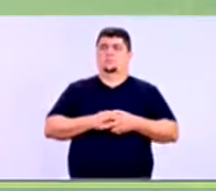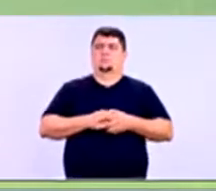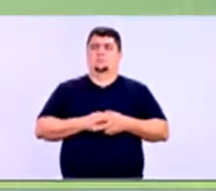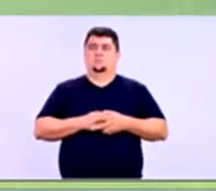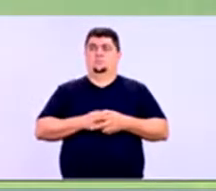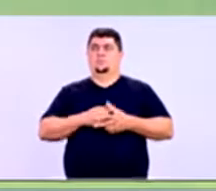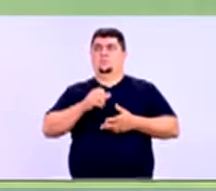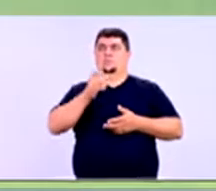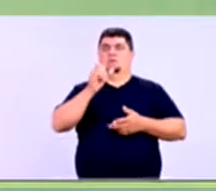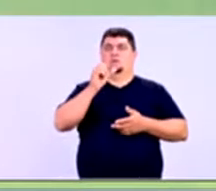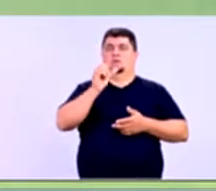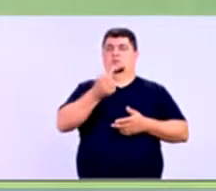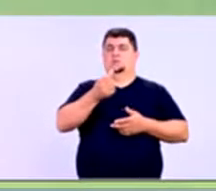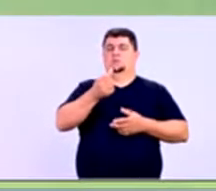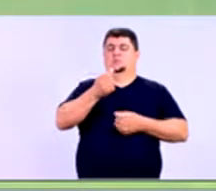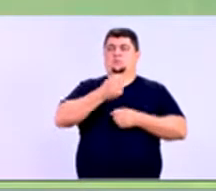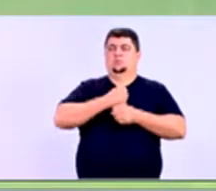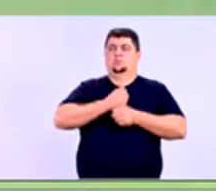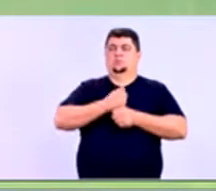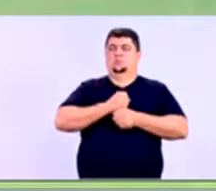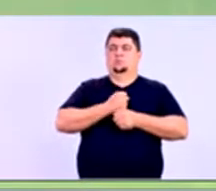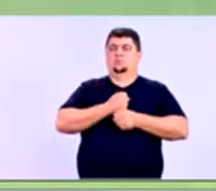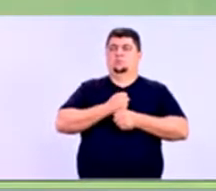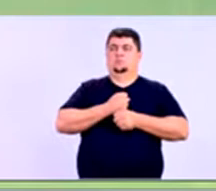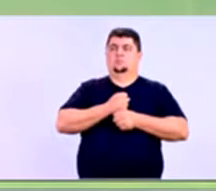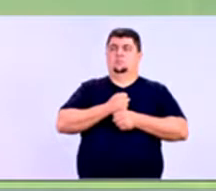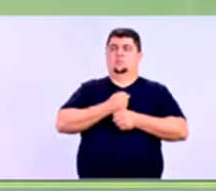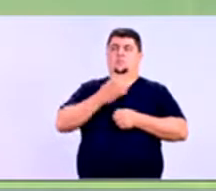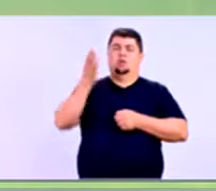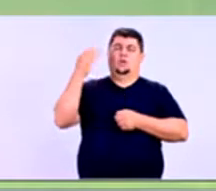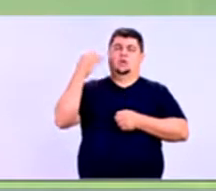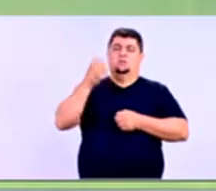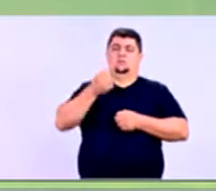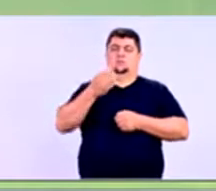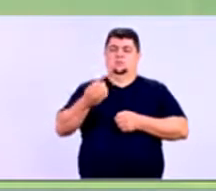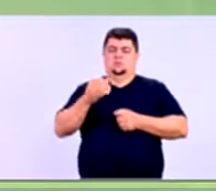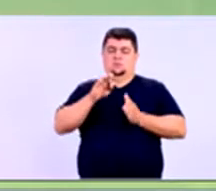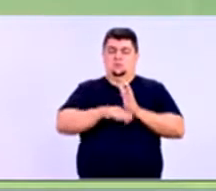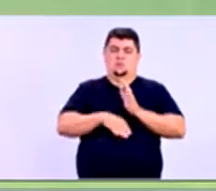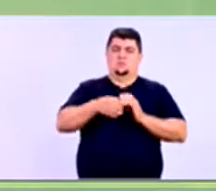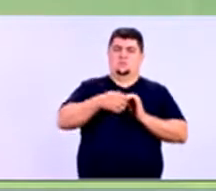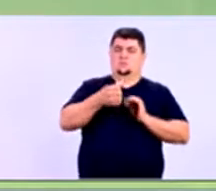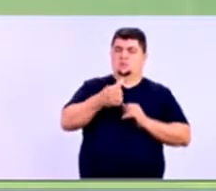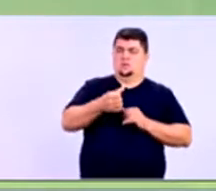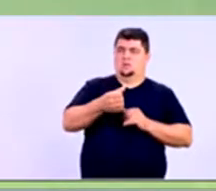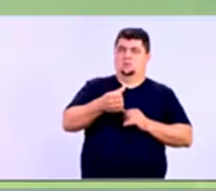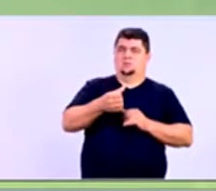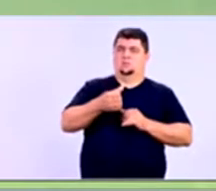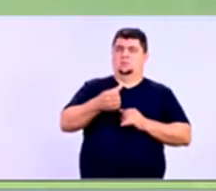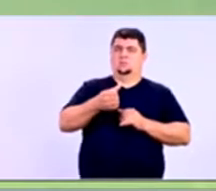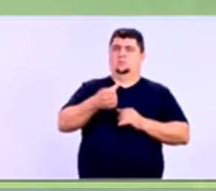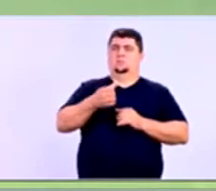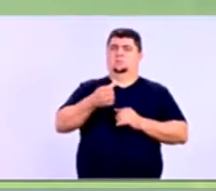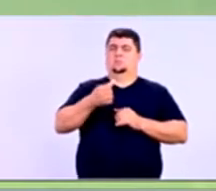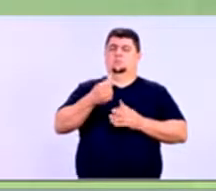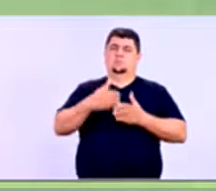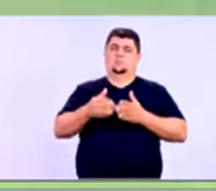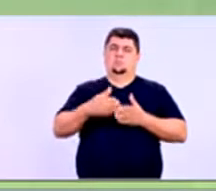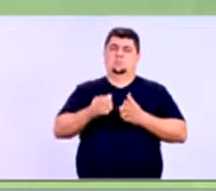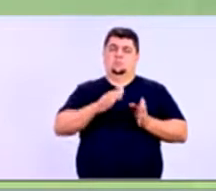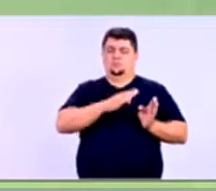6 mil reais por ano. Então, era 60, caiu 6 no primeiro ano. Desvalorização